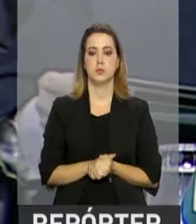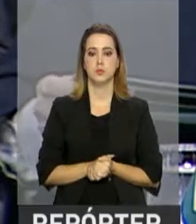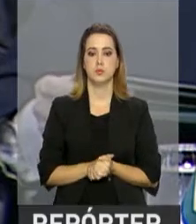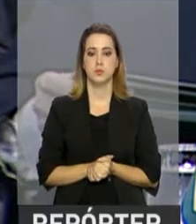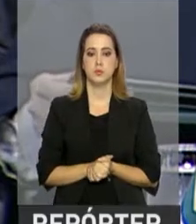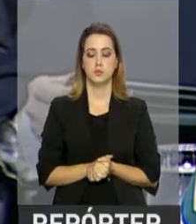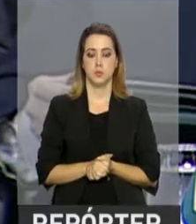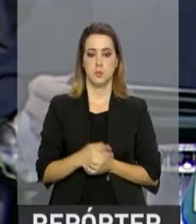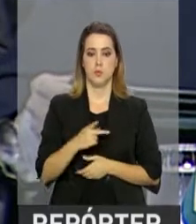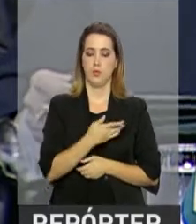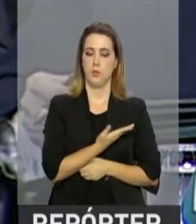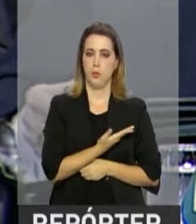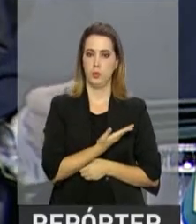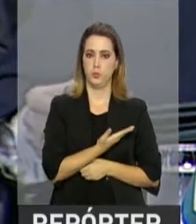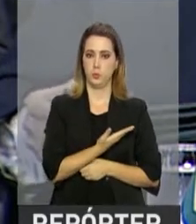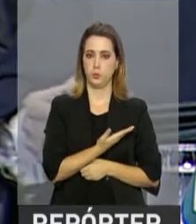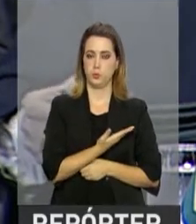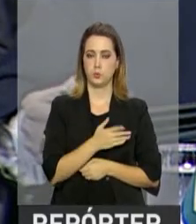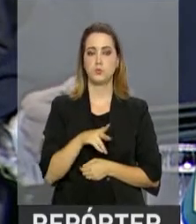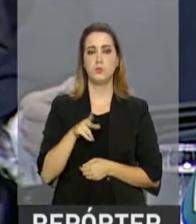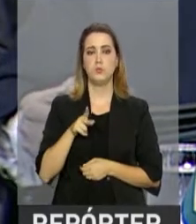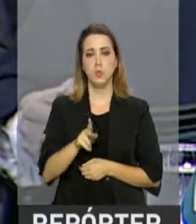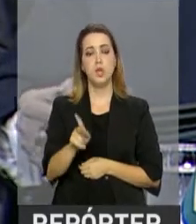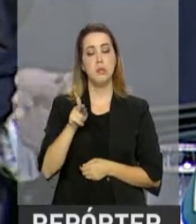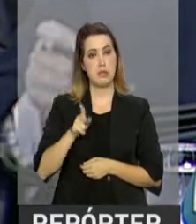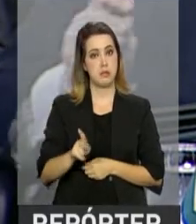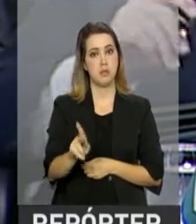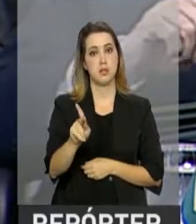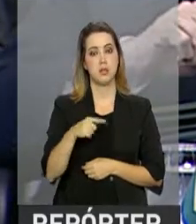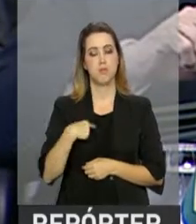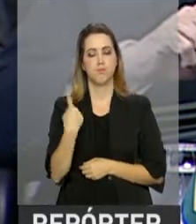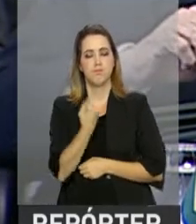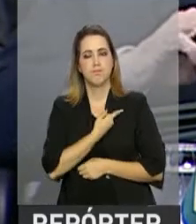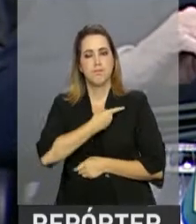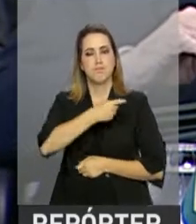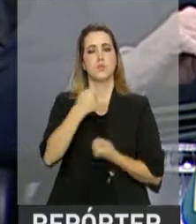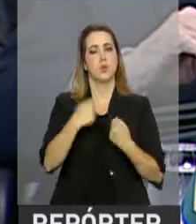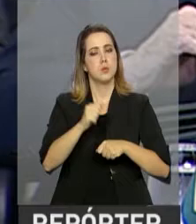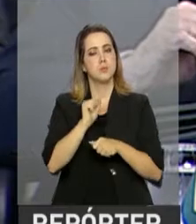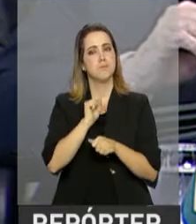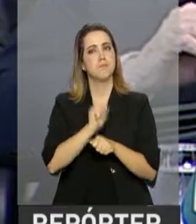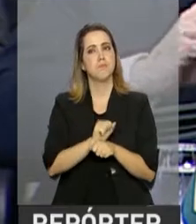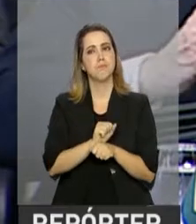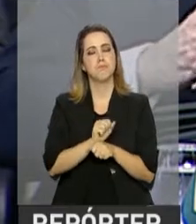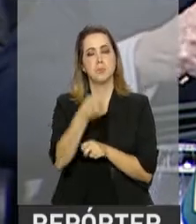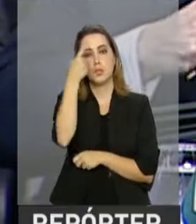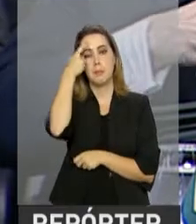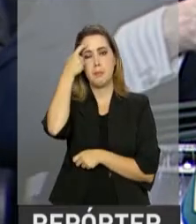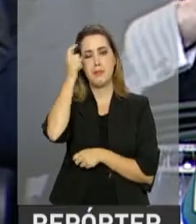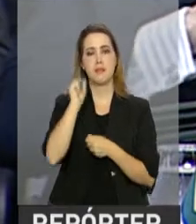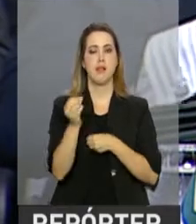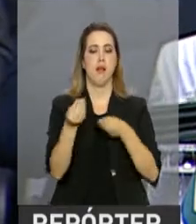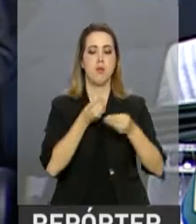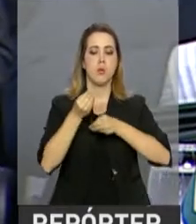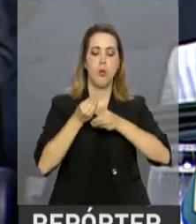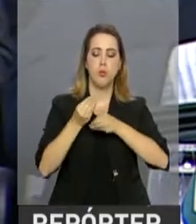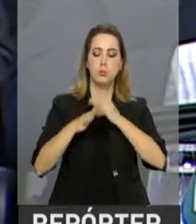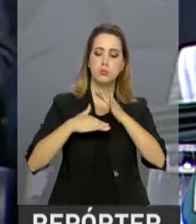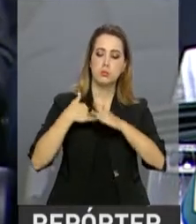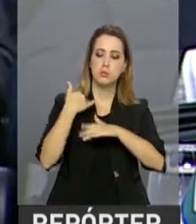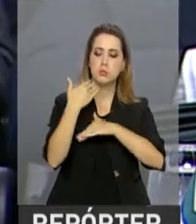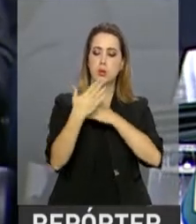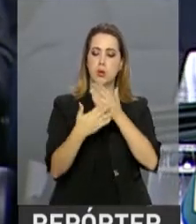Sempre que possível, é importante para parar e refletir como se estruturam e se desenvolvem